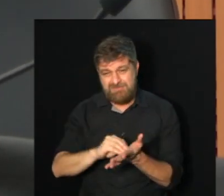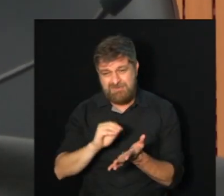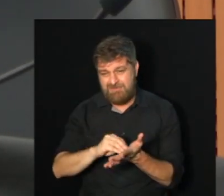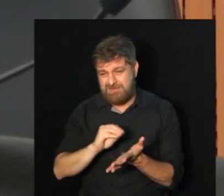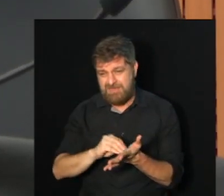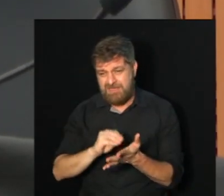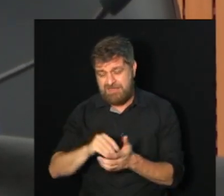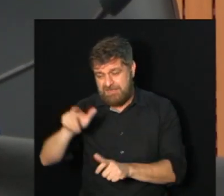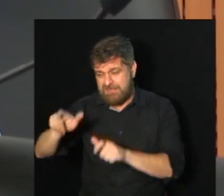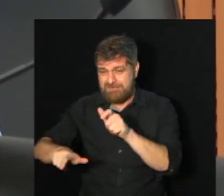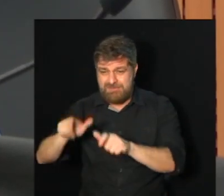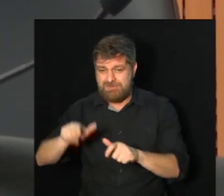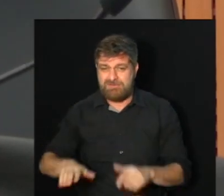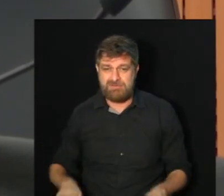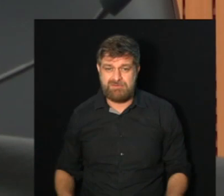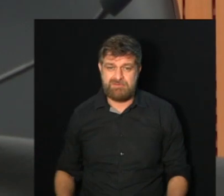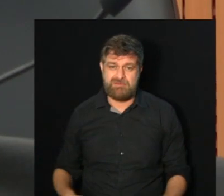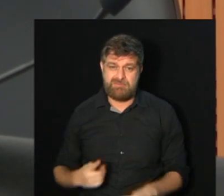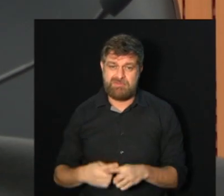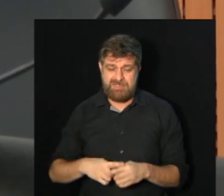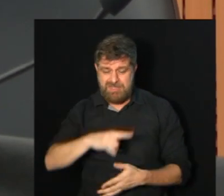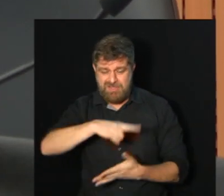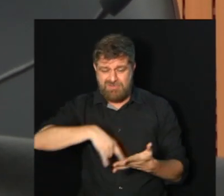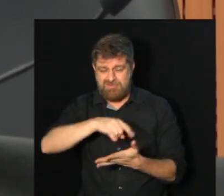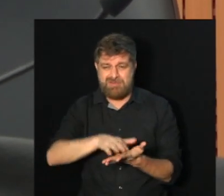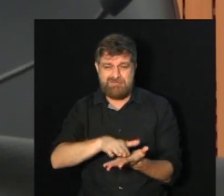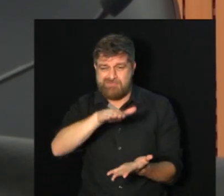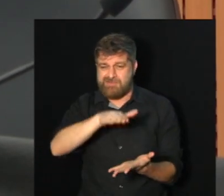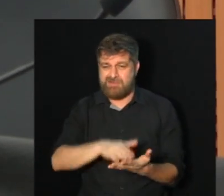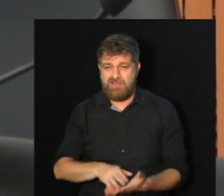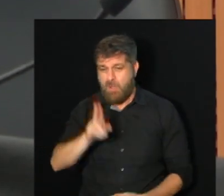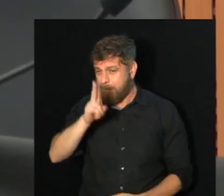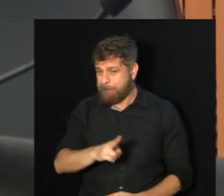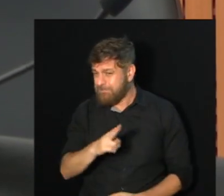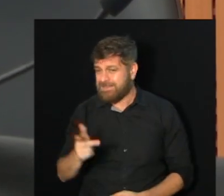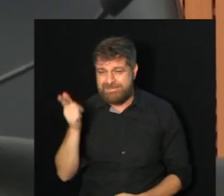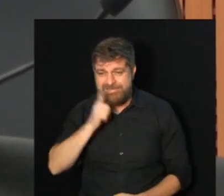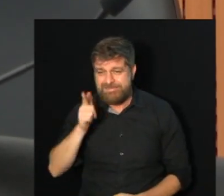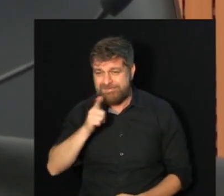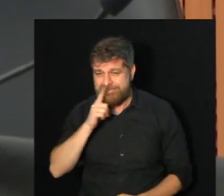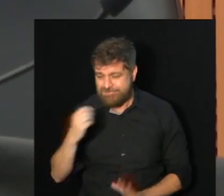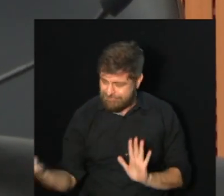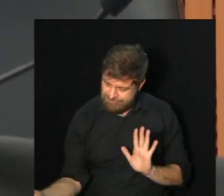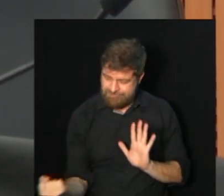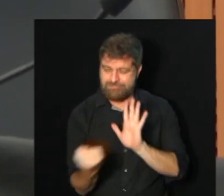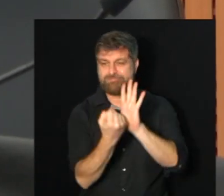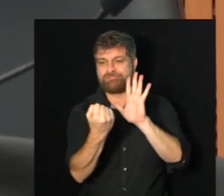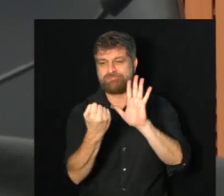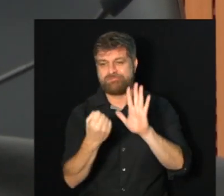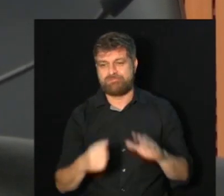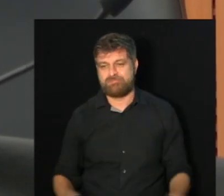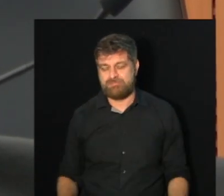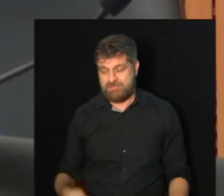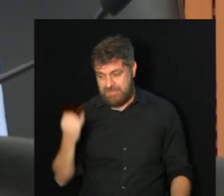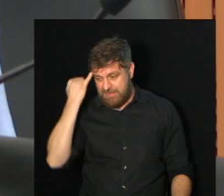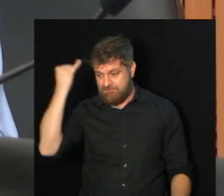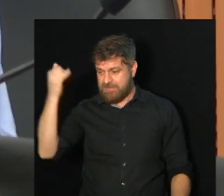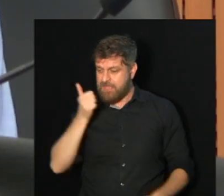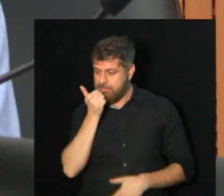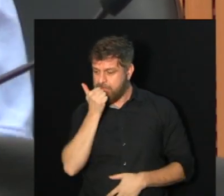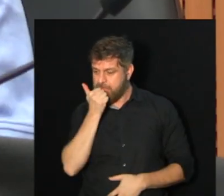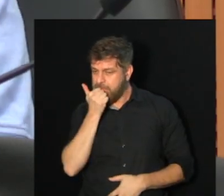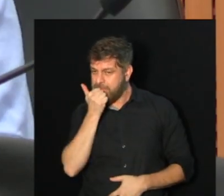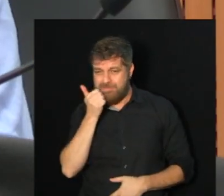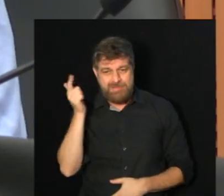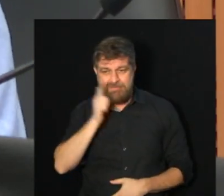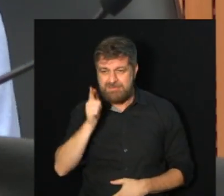pessoas envolvidas, ou até por burocracia, ele não conseguiu patentear os seus inventos. Ele só